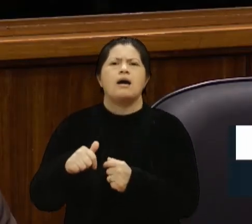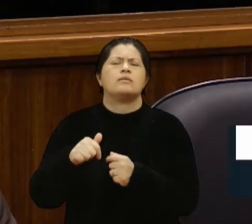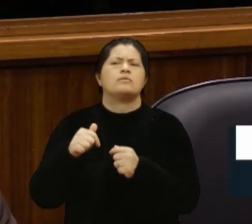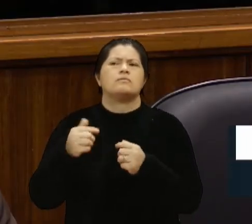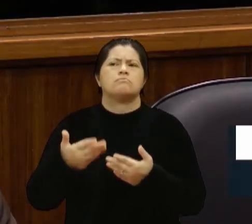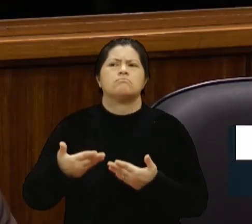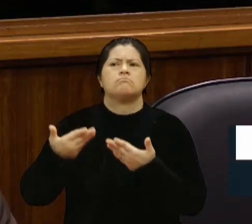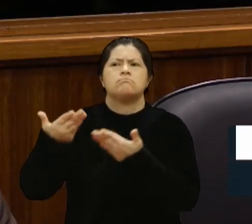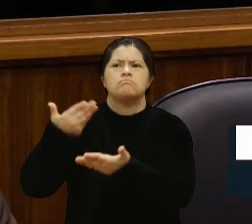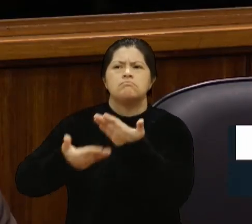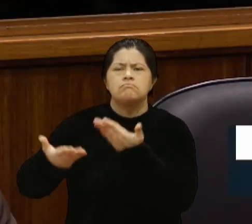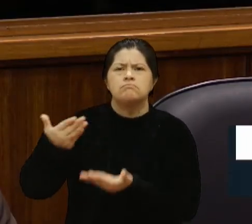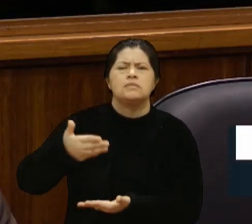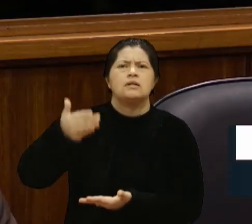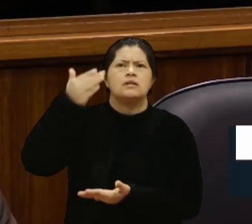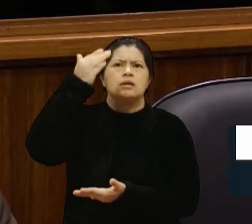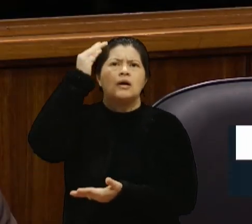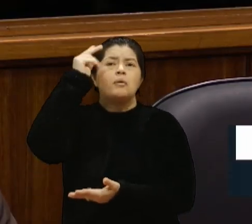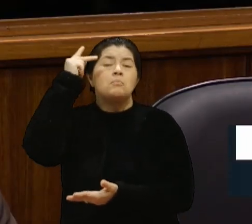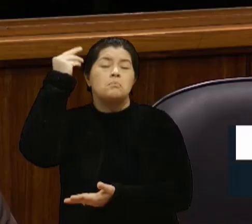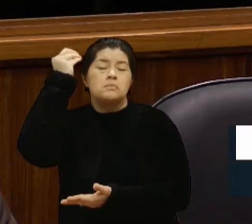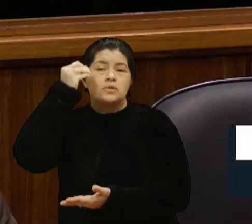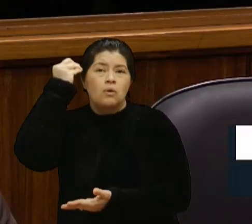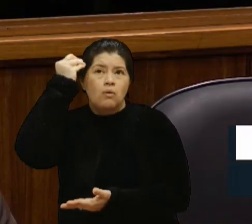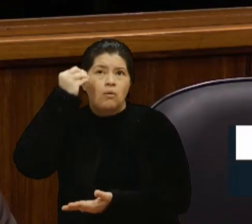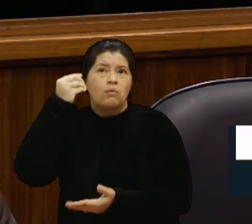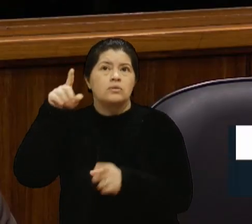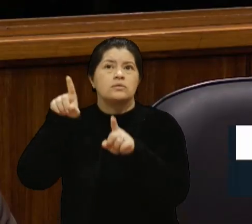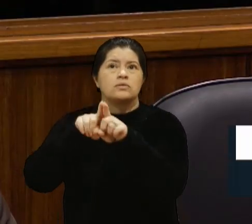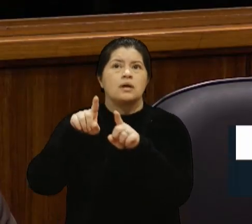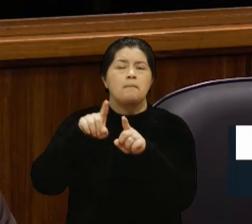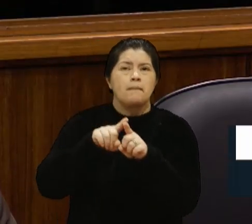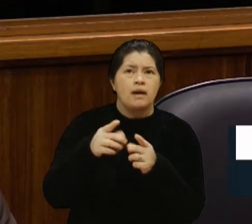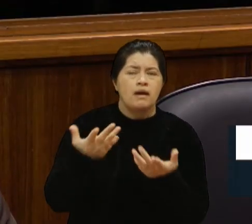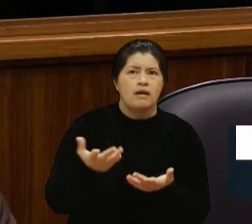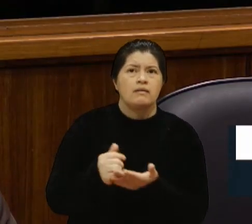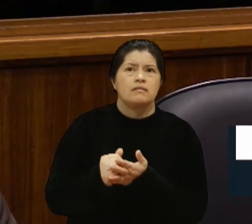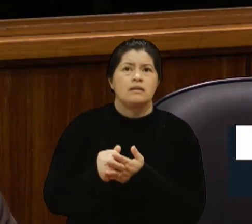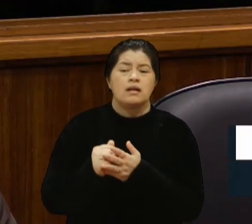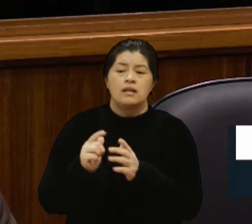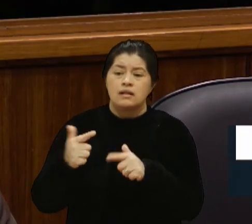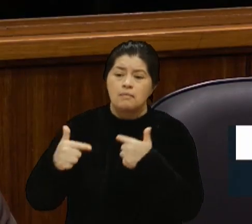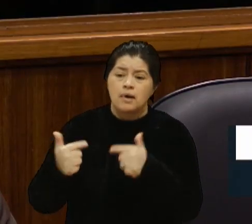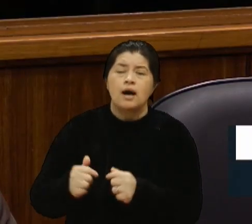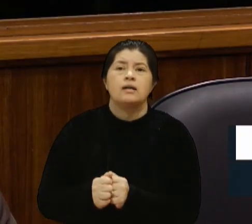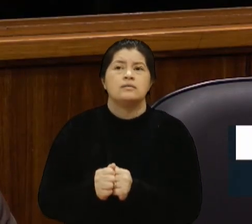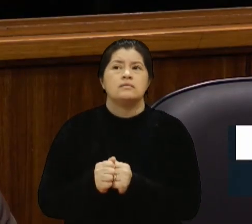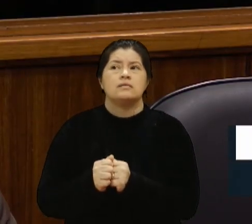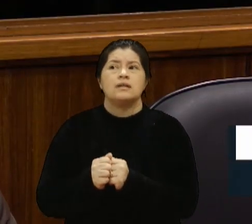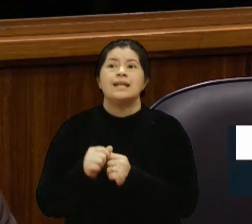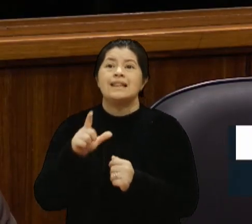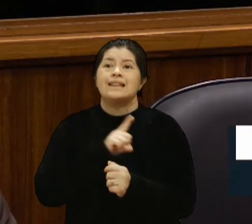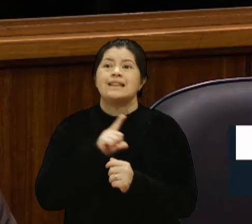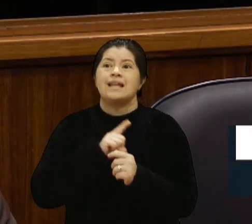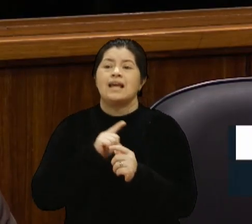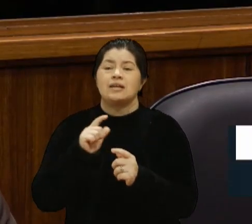psicológica, de atenção psiquiátrica, e a gente sabe que enfrentamos um momento desafiador nas finanças do município. Então, um